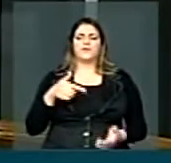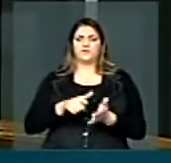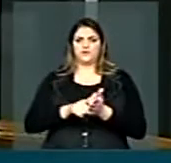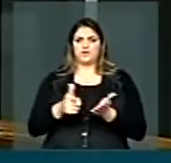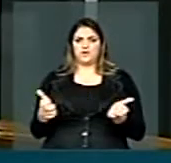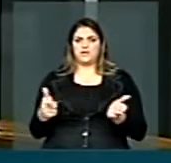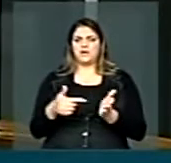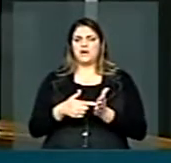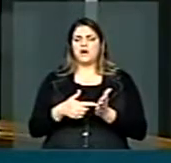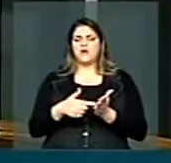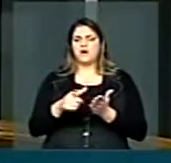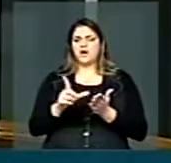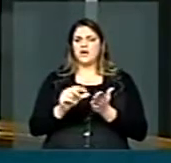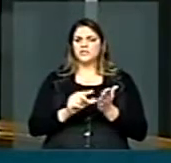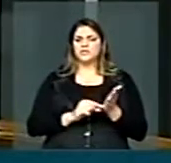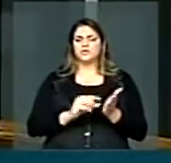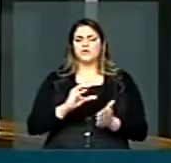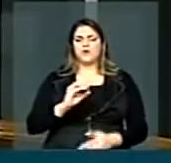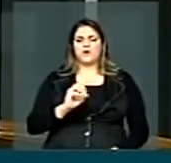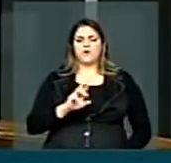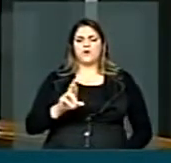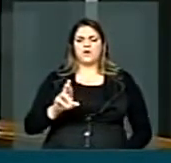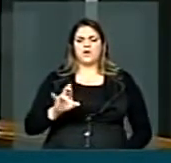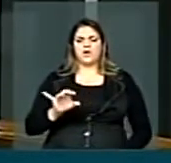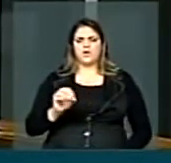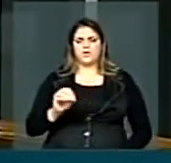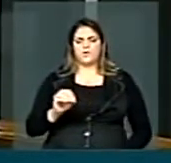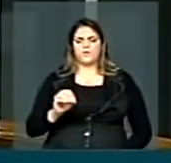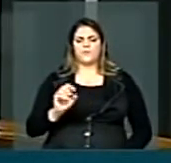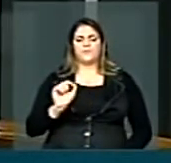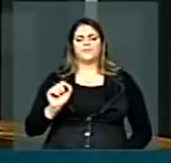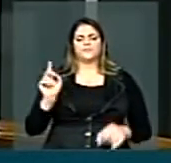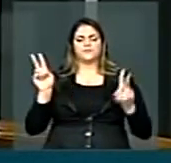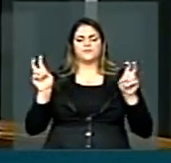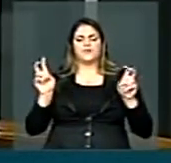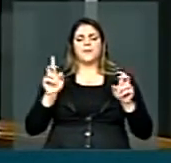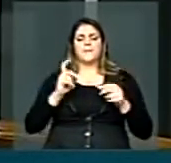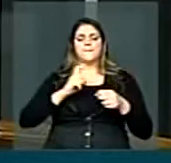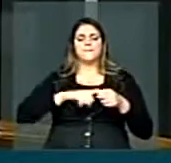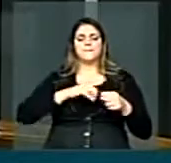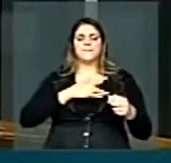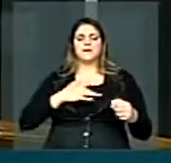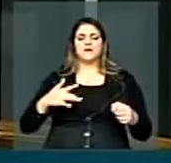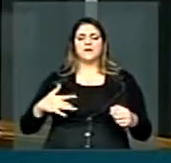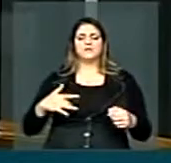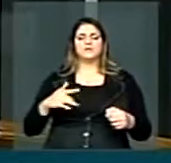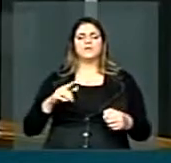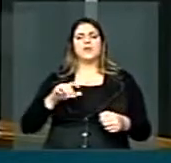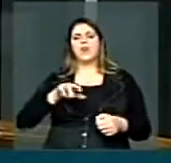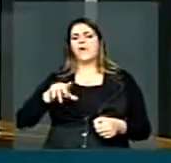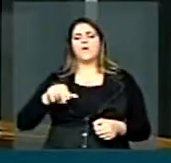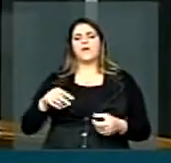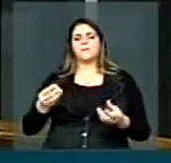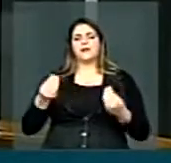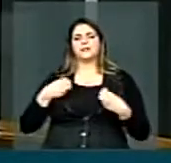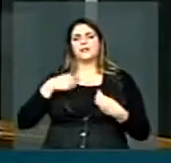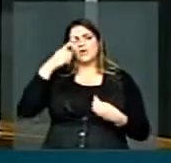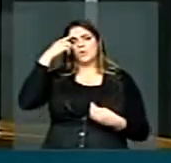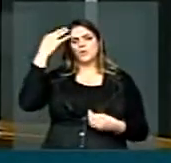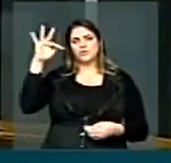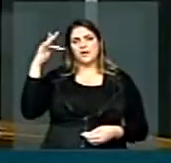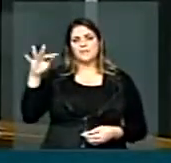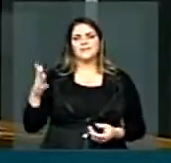esta visão do Correio, plano de saúde não é para dar dor de cabeça, do